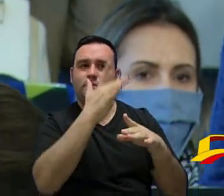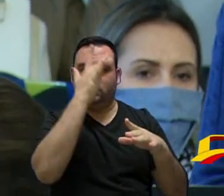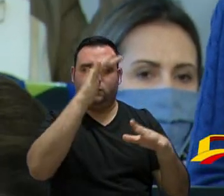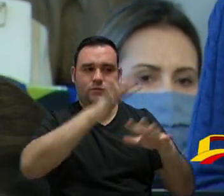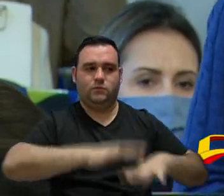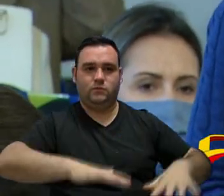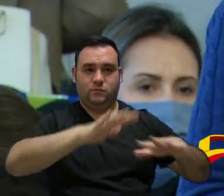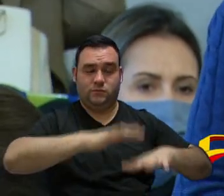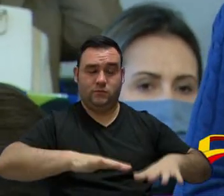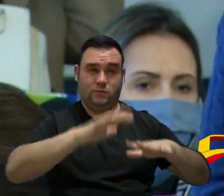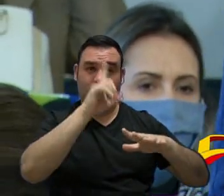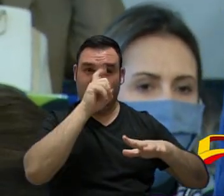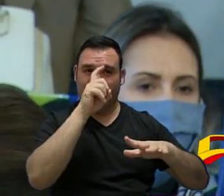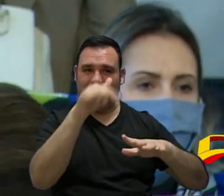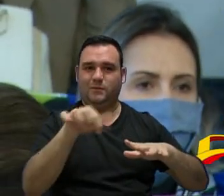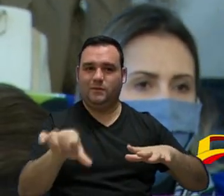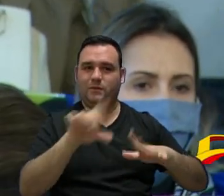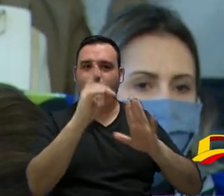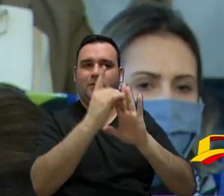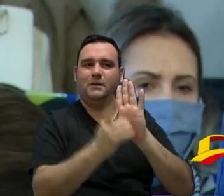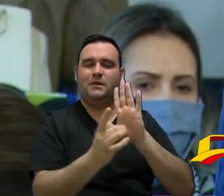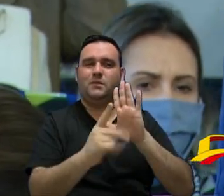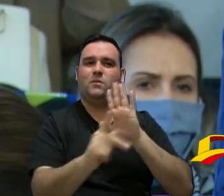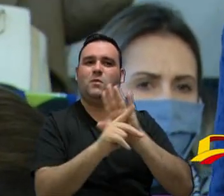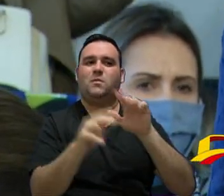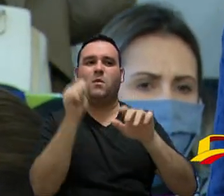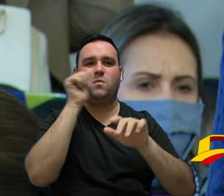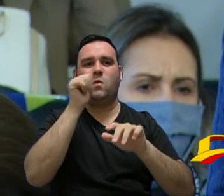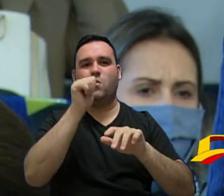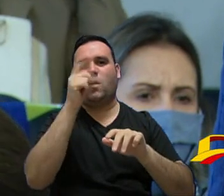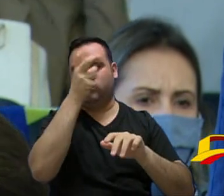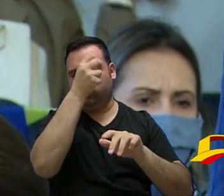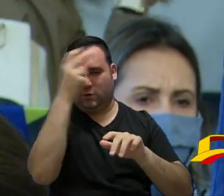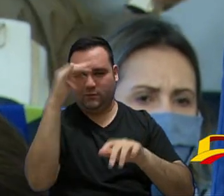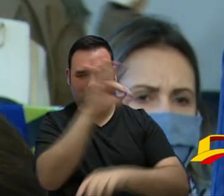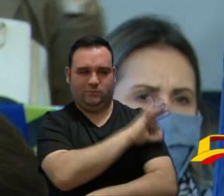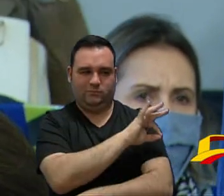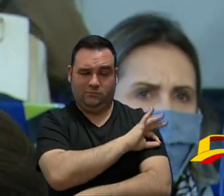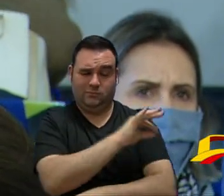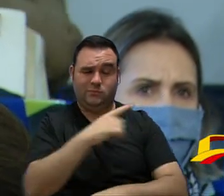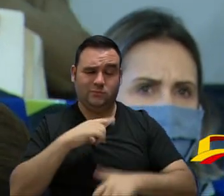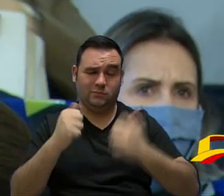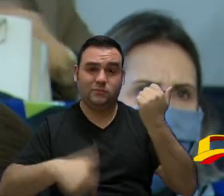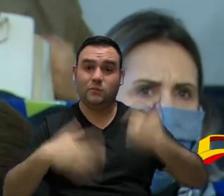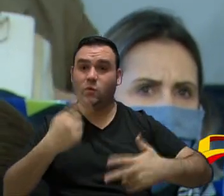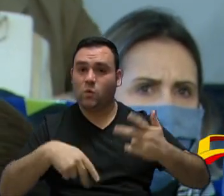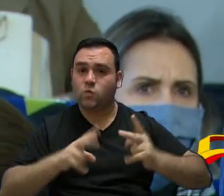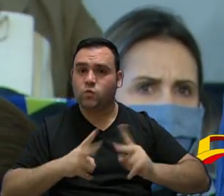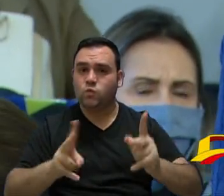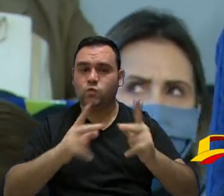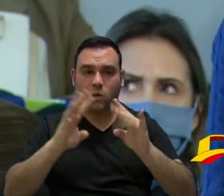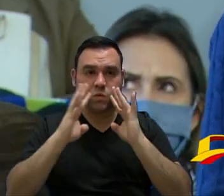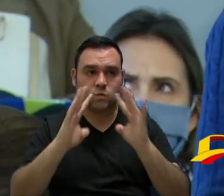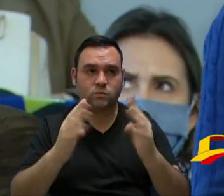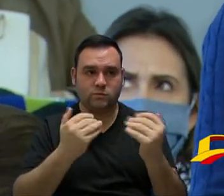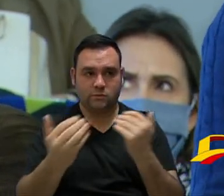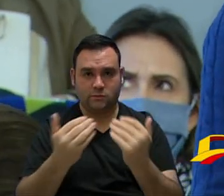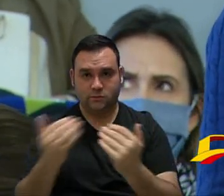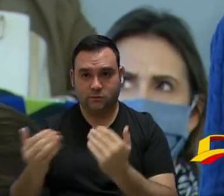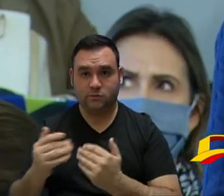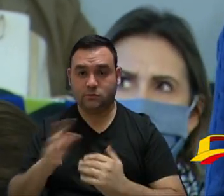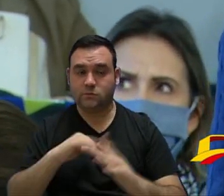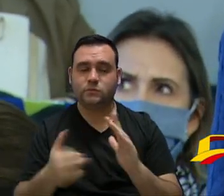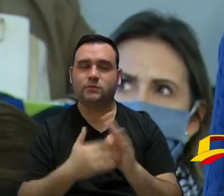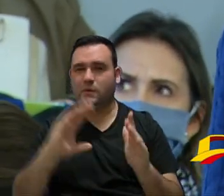atendimentos da policlínica né desde do decreto da prefeita nós mantivemos sim os atendimentos